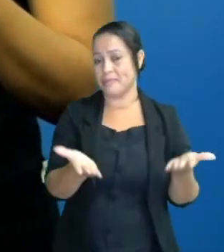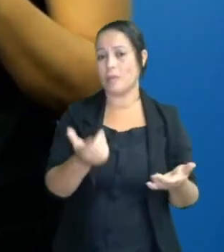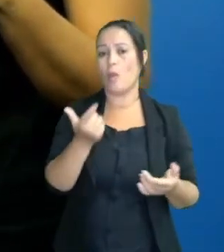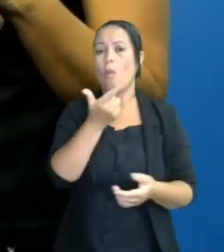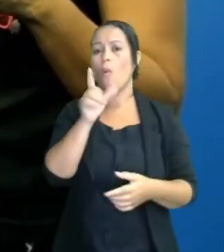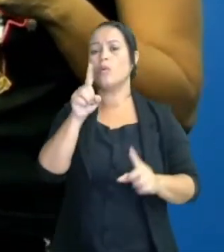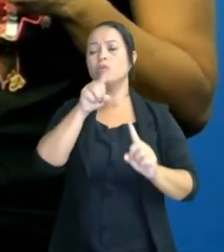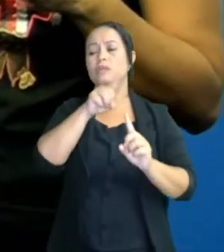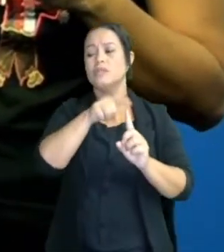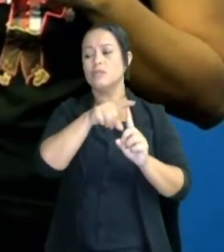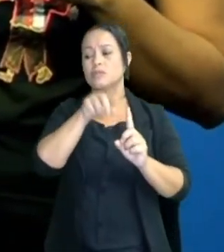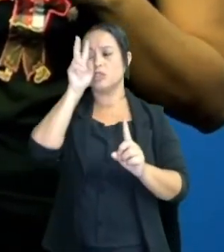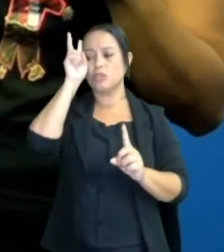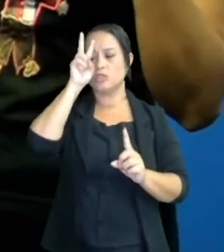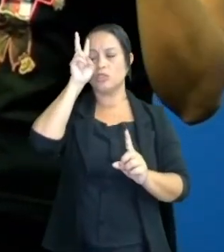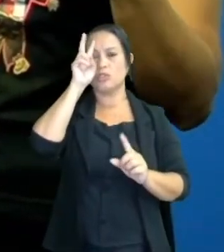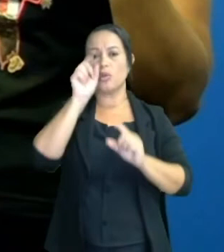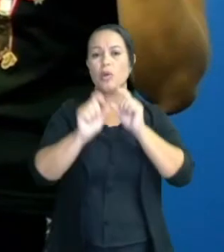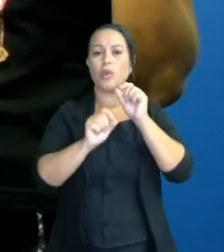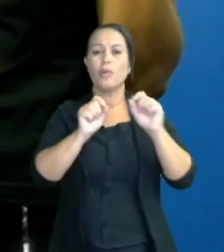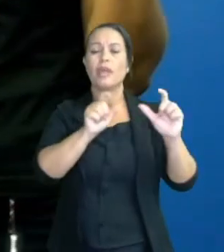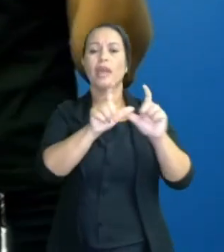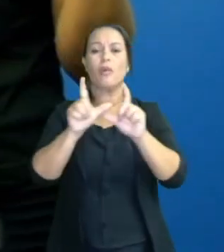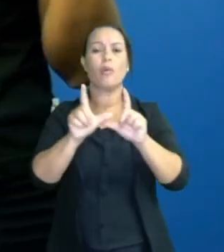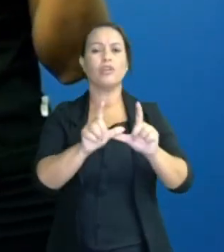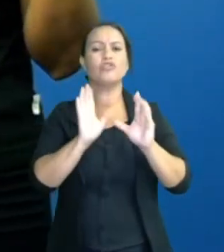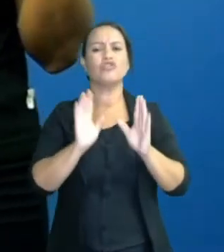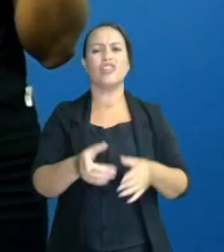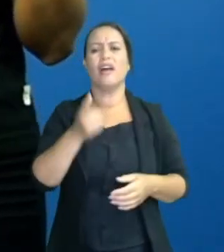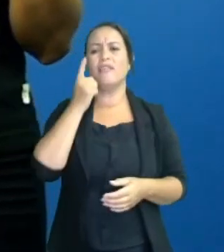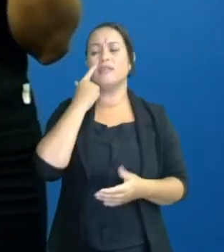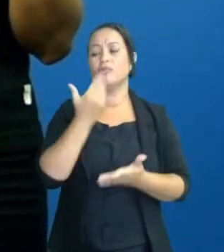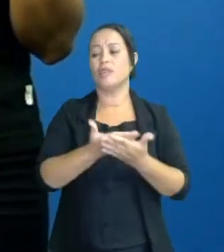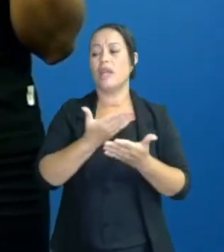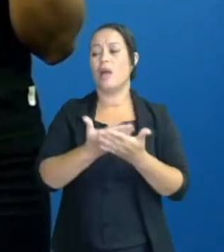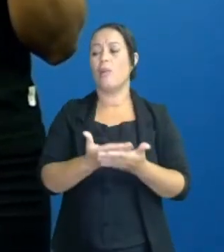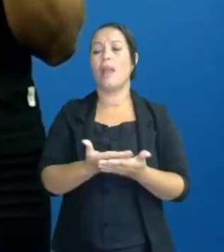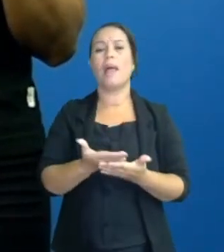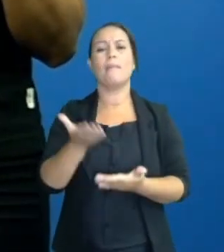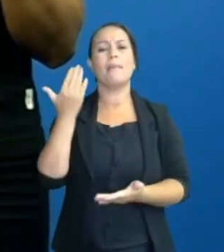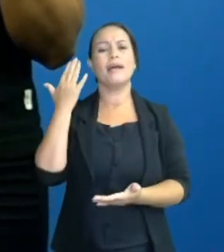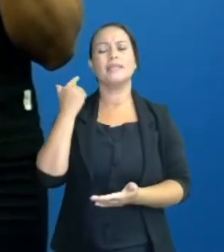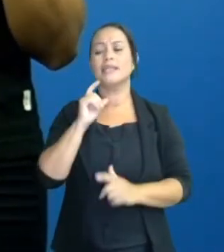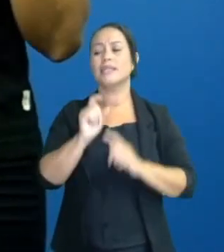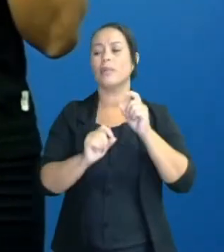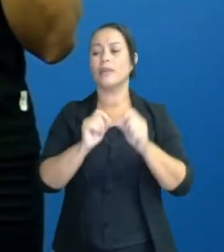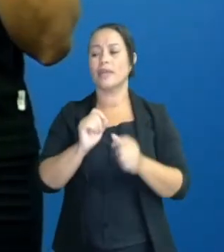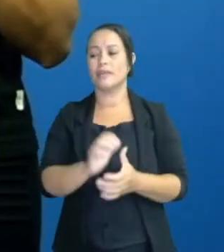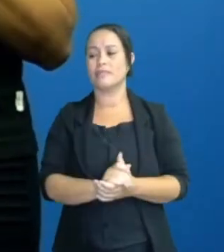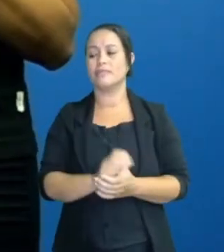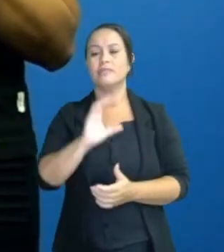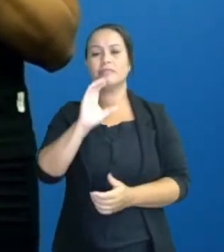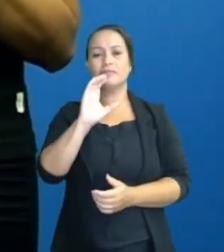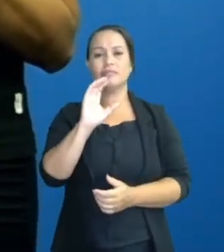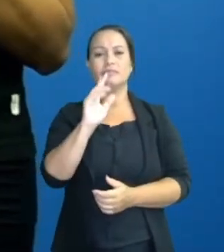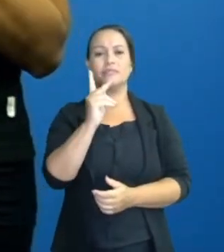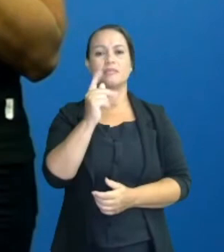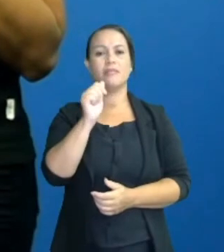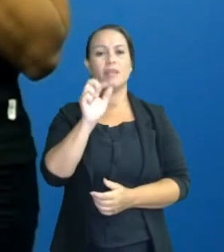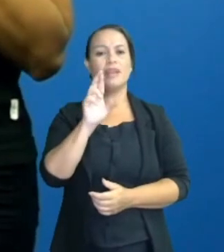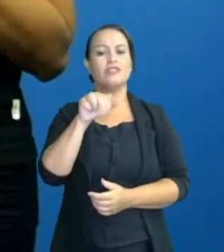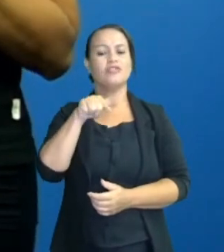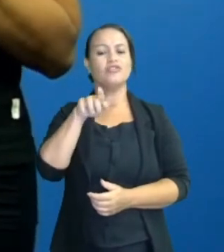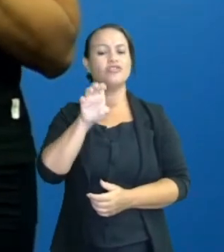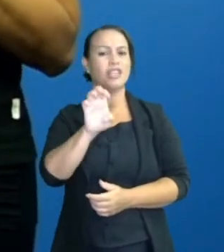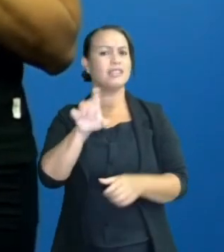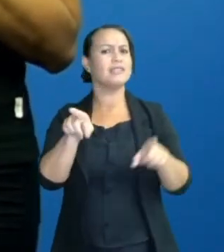em quadrinhos é uma que a gente já viu na aula passada, que é a charge. A